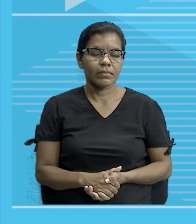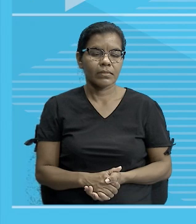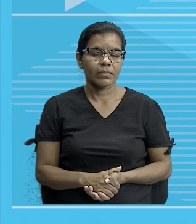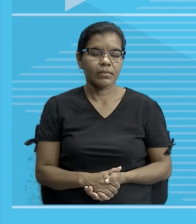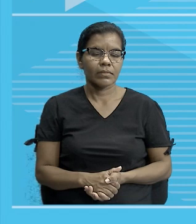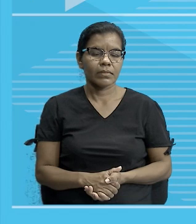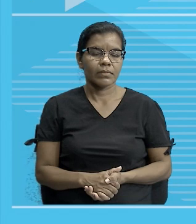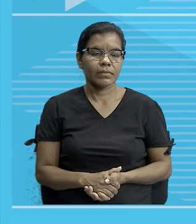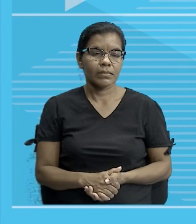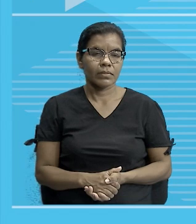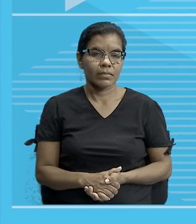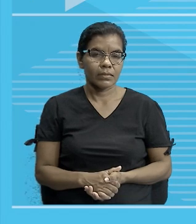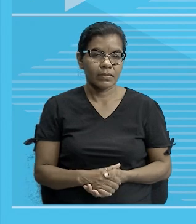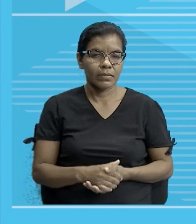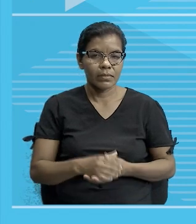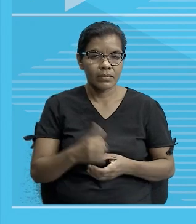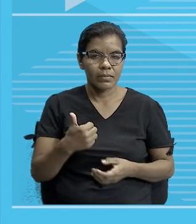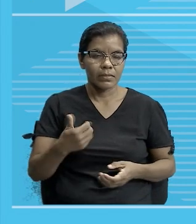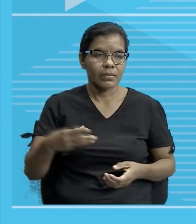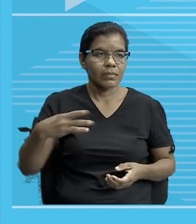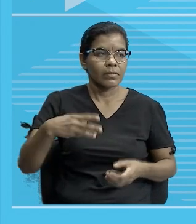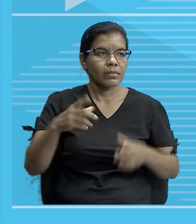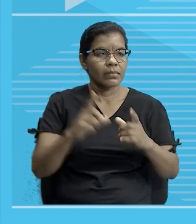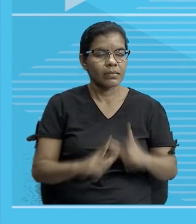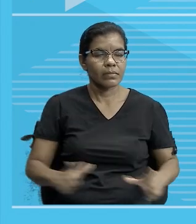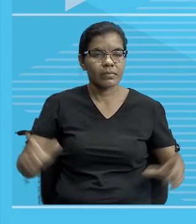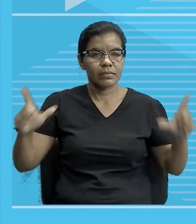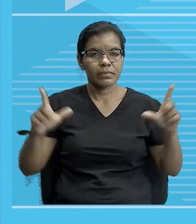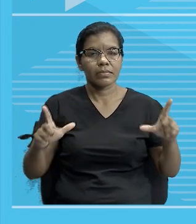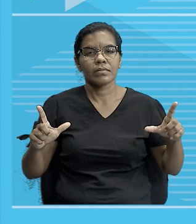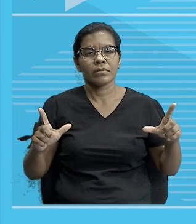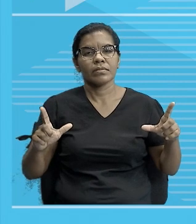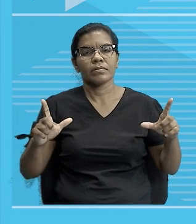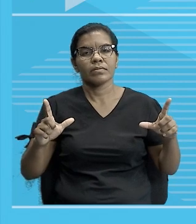É, deixa um real aí na tela, meu rei.